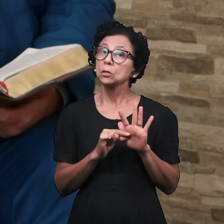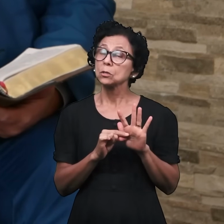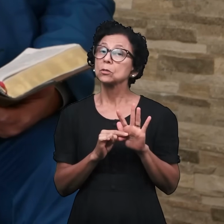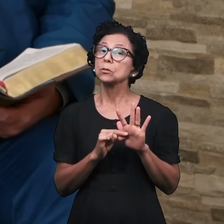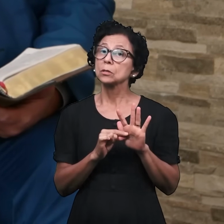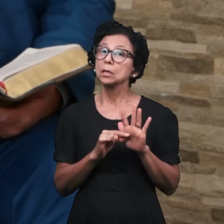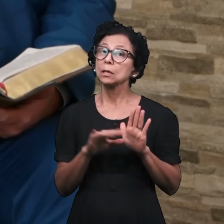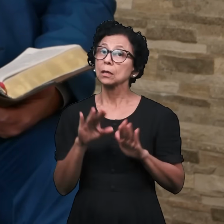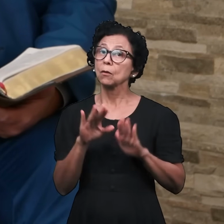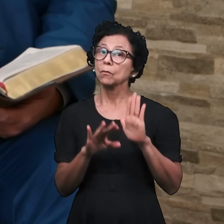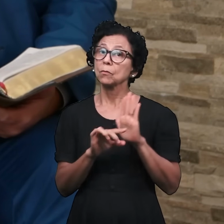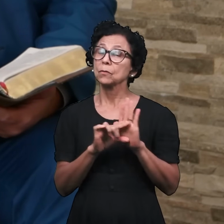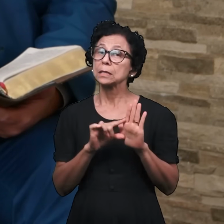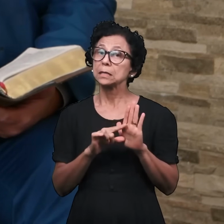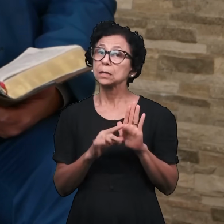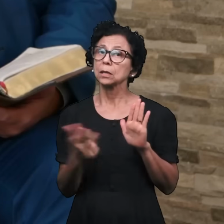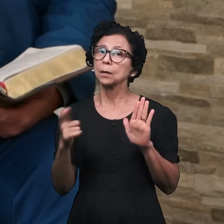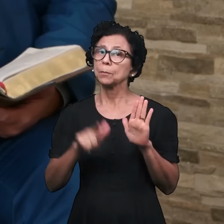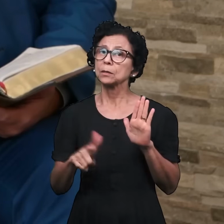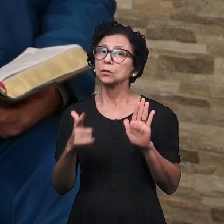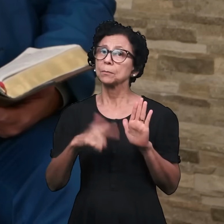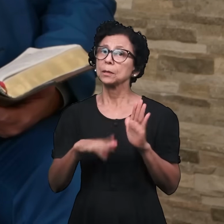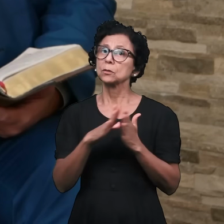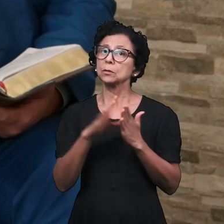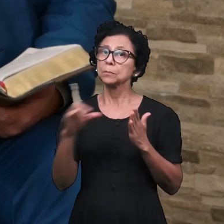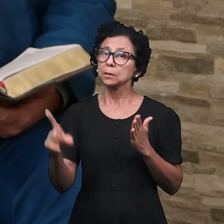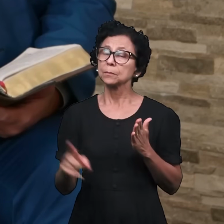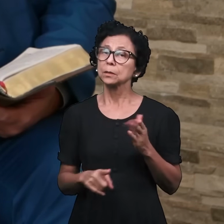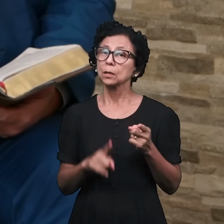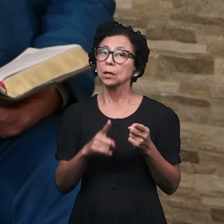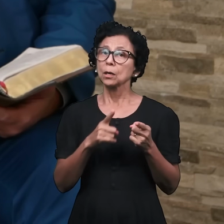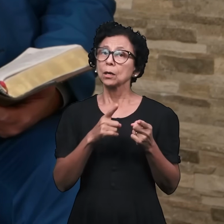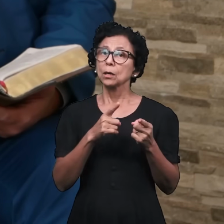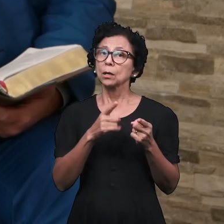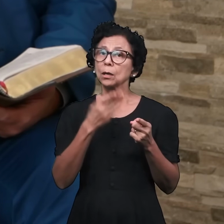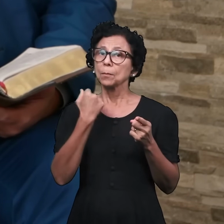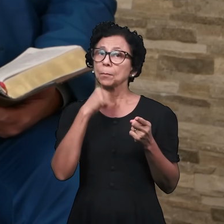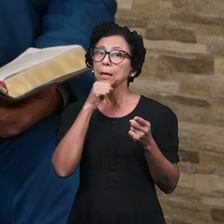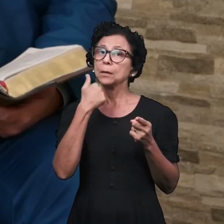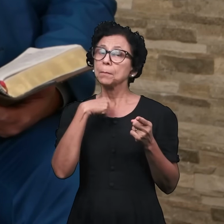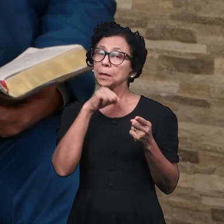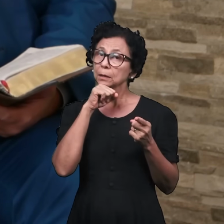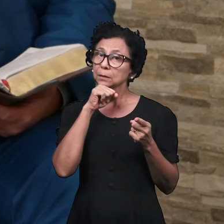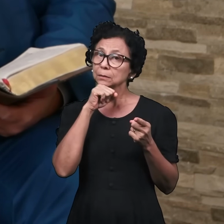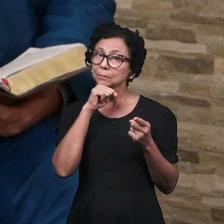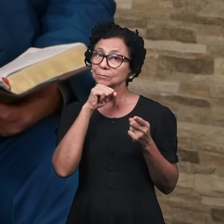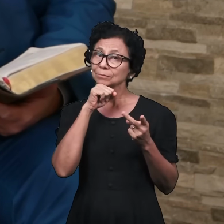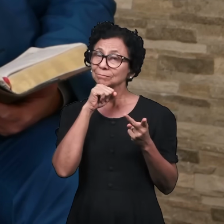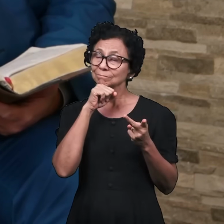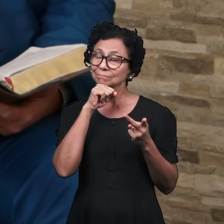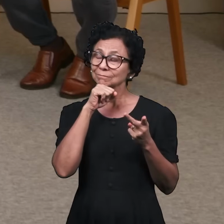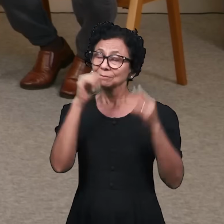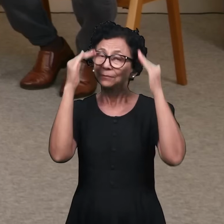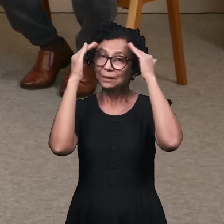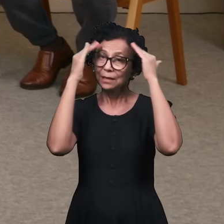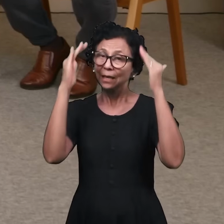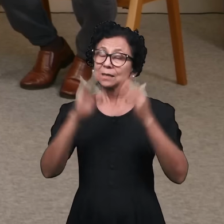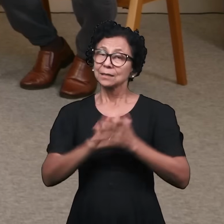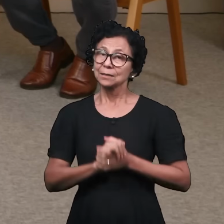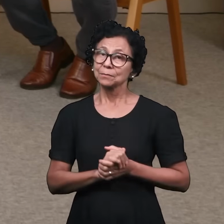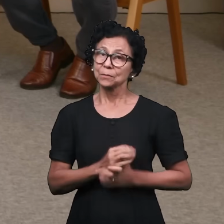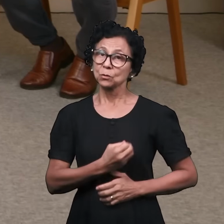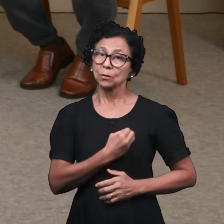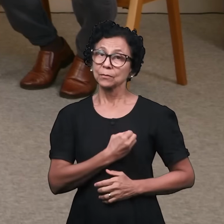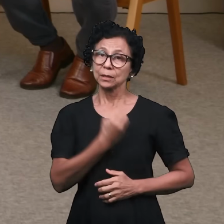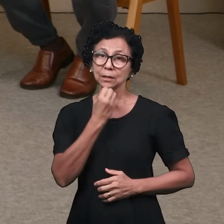repetidos na Bíblia. Exatamente. Honra teu pai e tua mãe, para que te vá bem. Eu gostaria até de ler o texto que o apóstolo